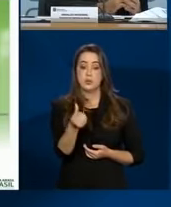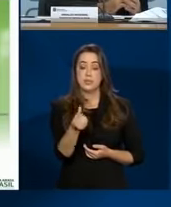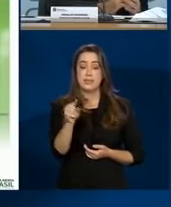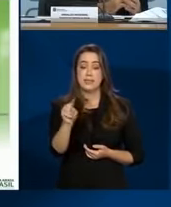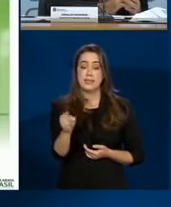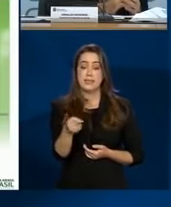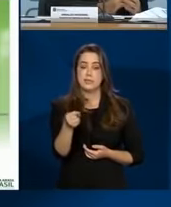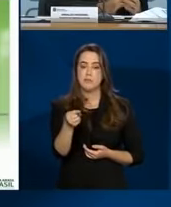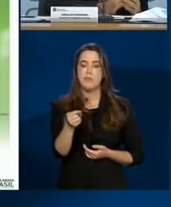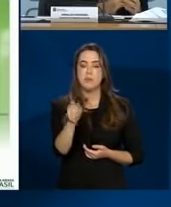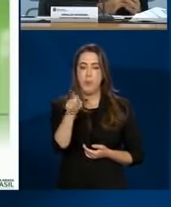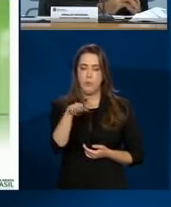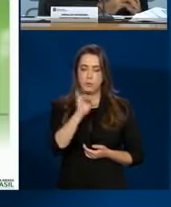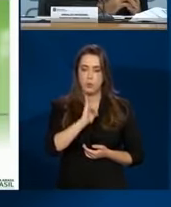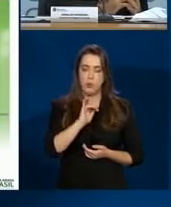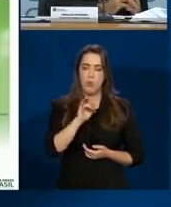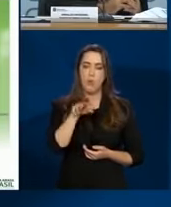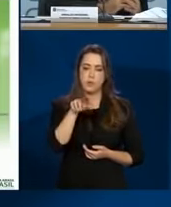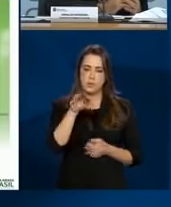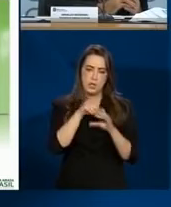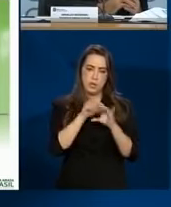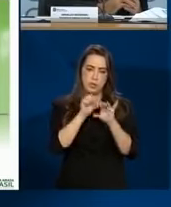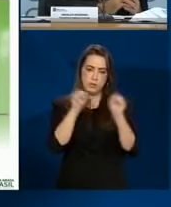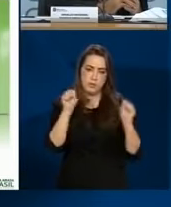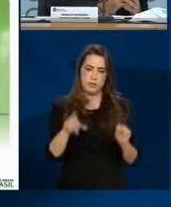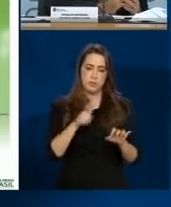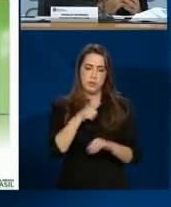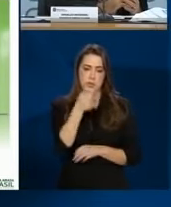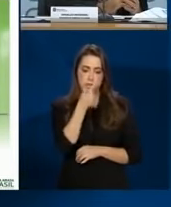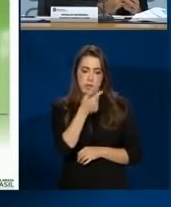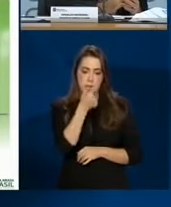1.886.808 casos notificados. Deste total,